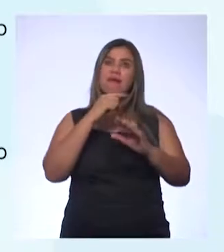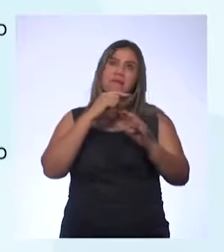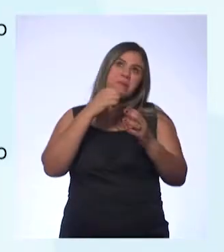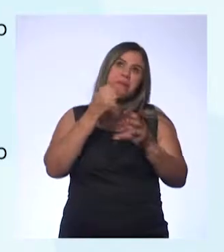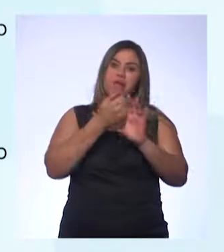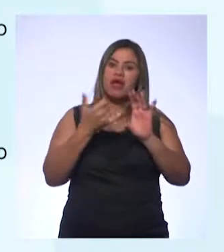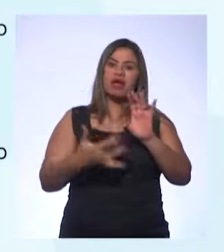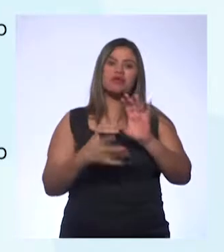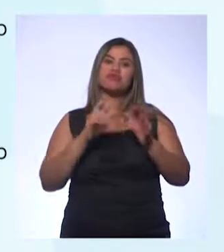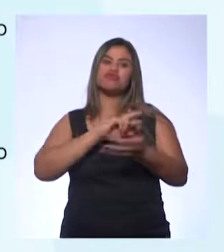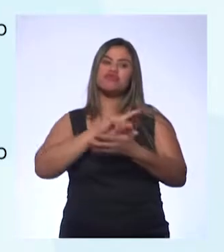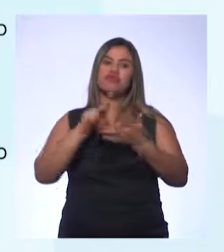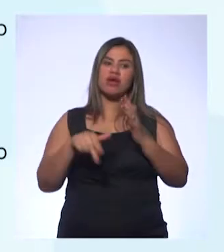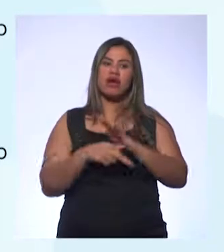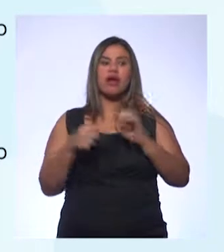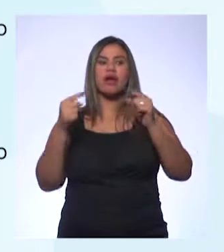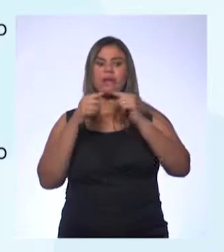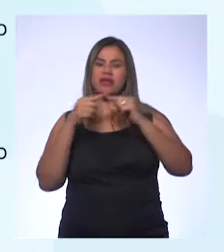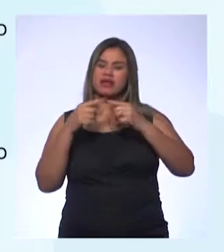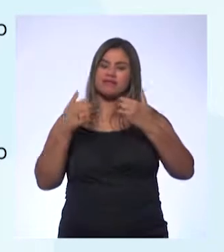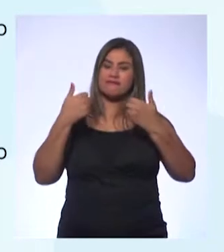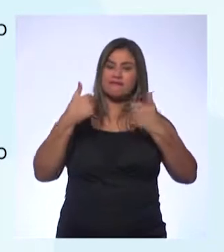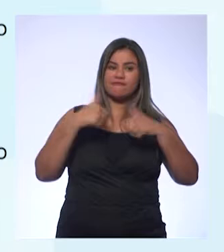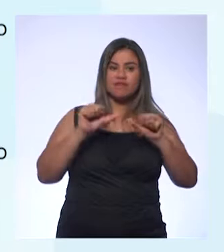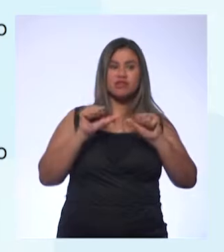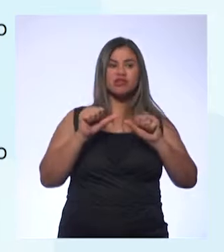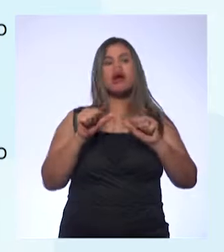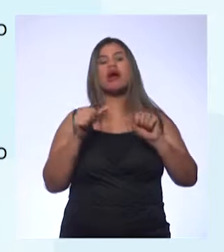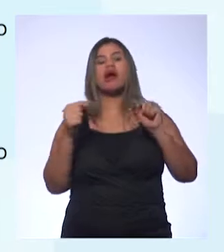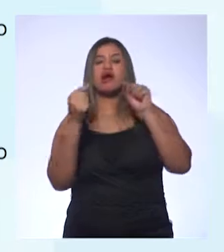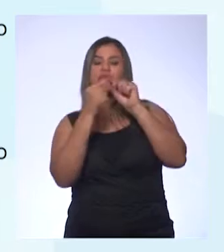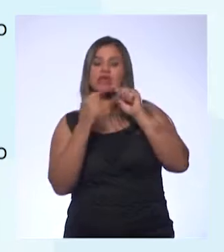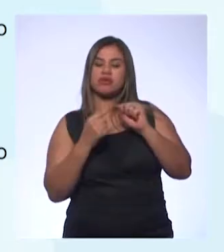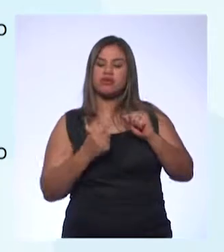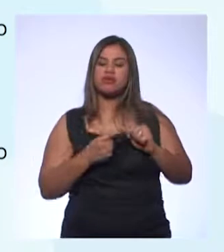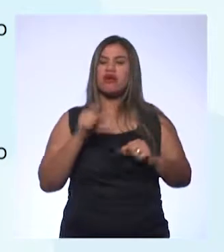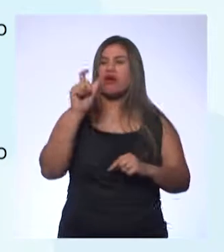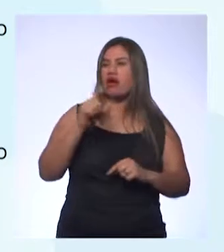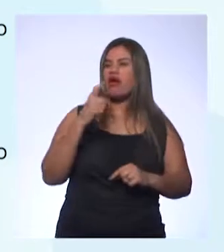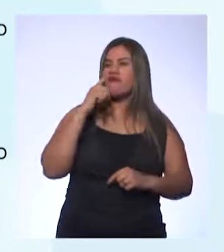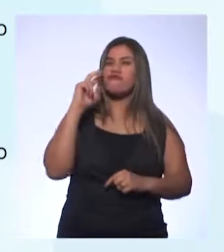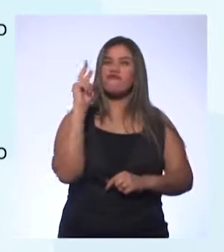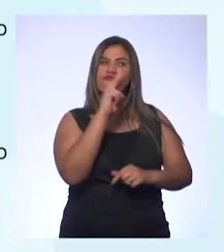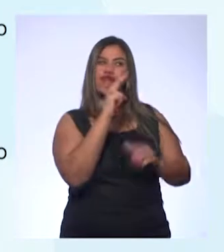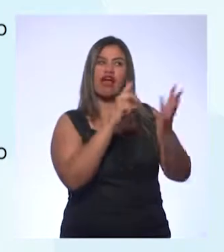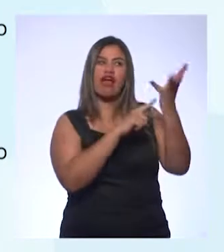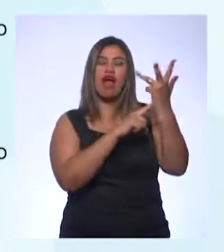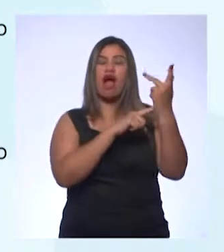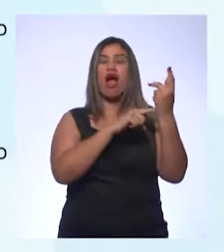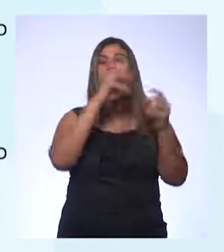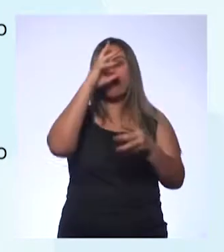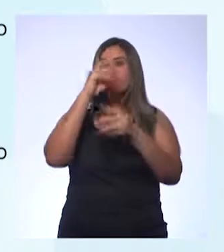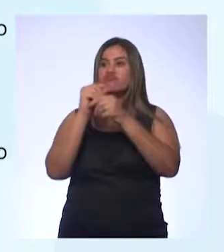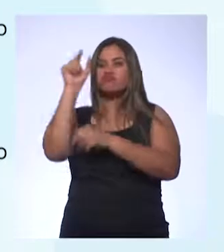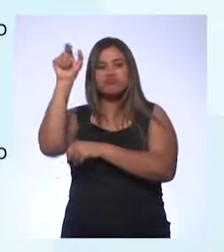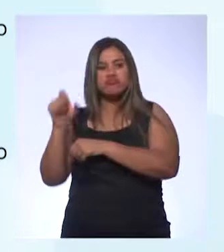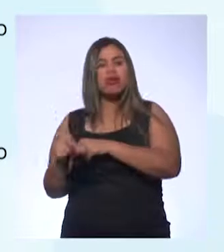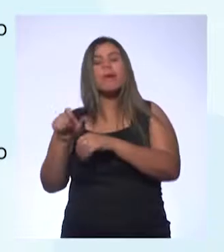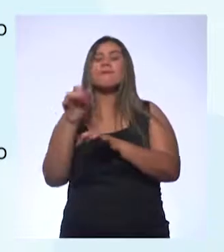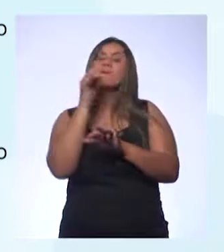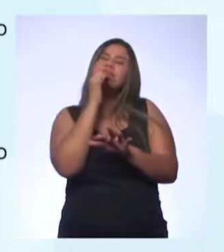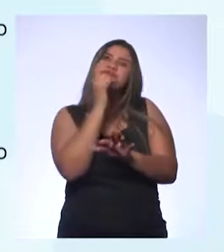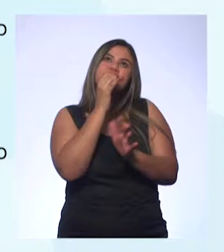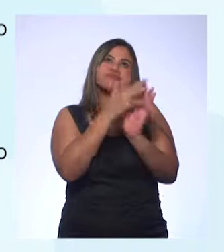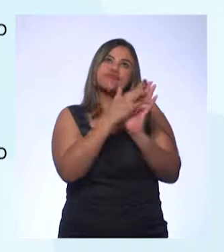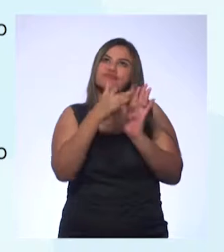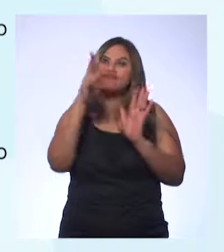se apresentam de forma mais ou menos fixas, permitindo a identificação da arte produzida. Por exemplo, vamos pensar num período